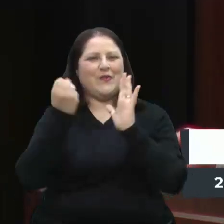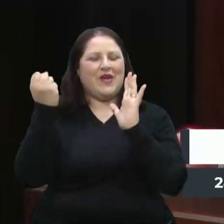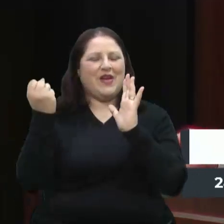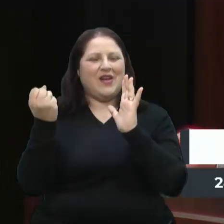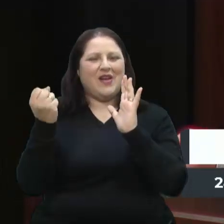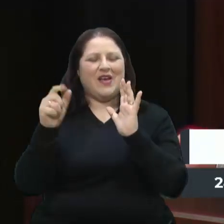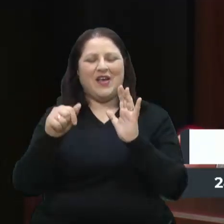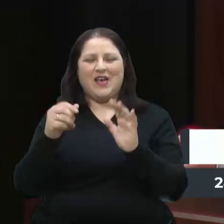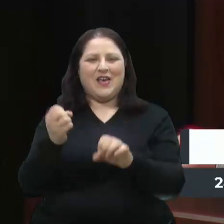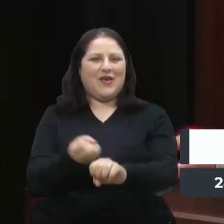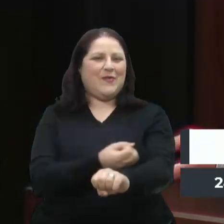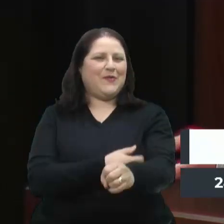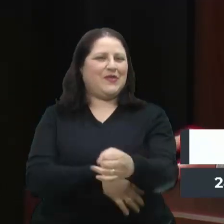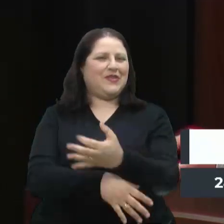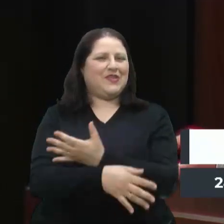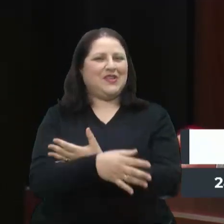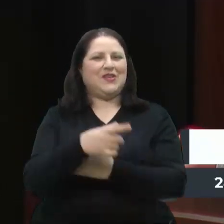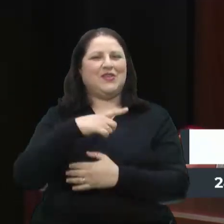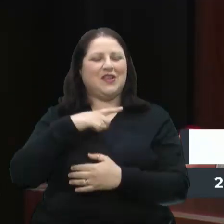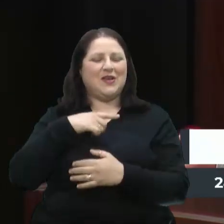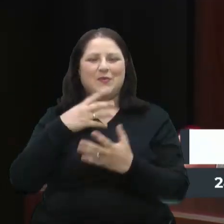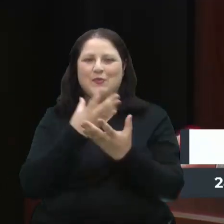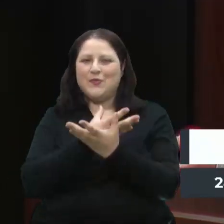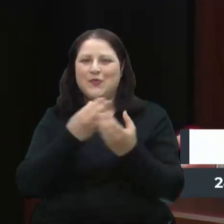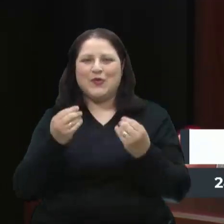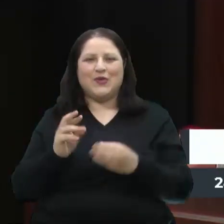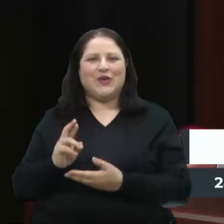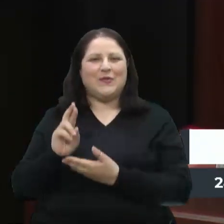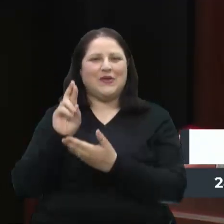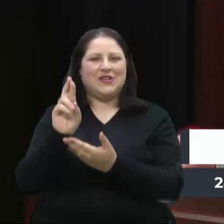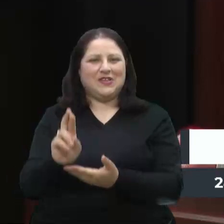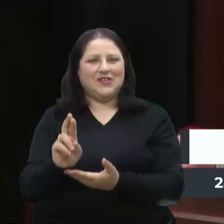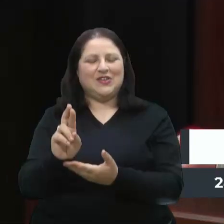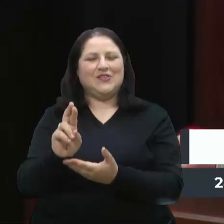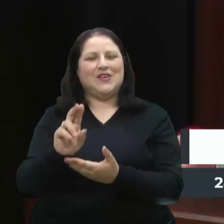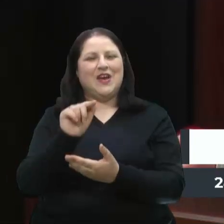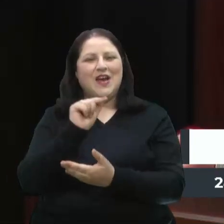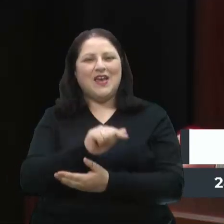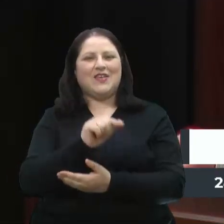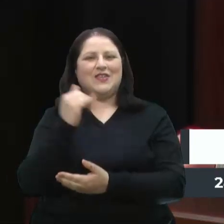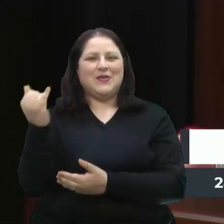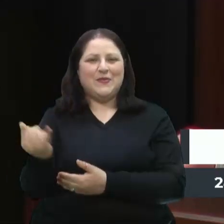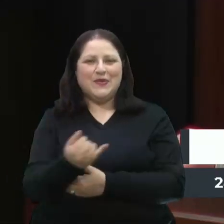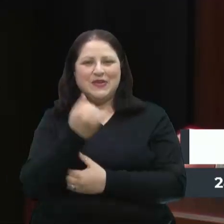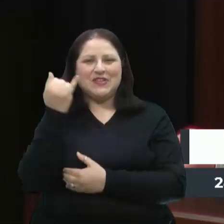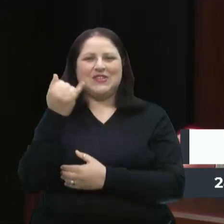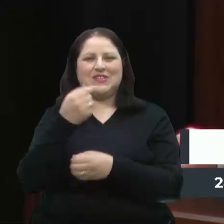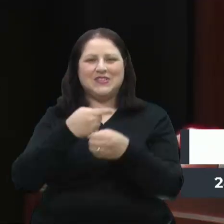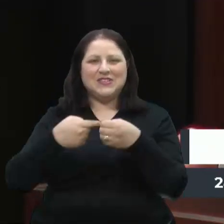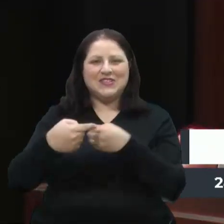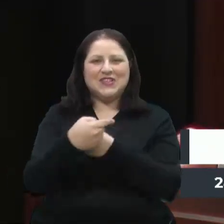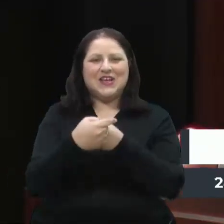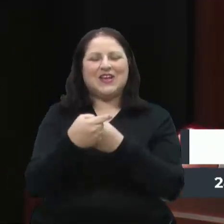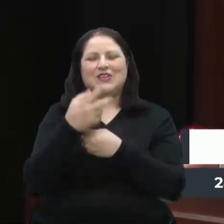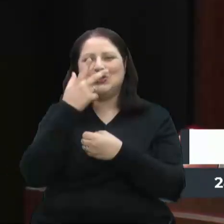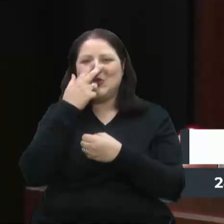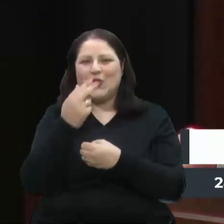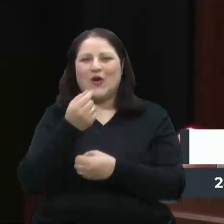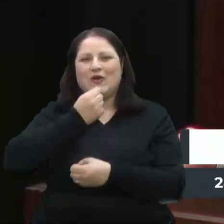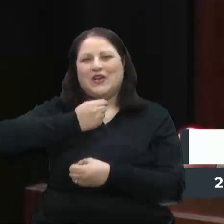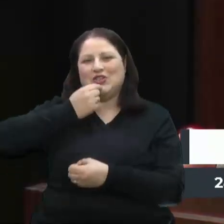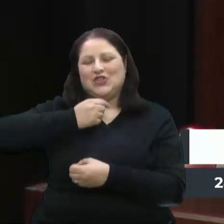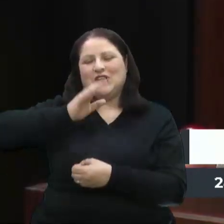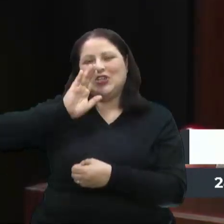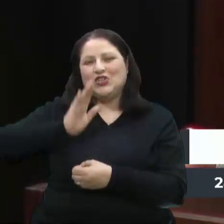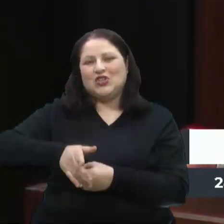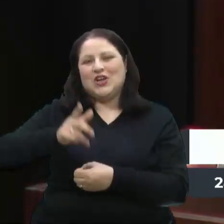tá emocionante e tá muito representativa. E isso é muito importante para uma cidade como Caxias do Sul, que já foi